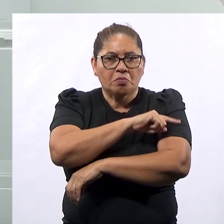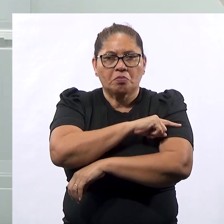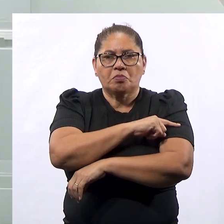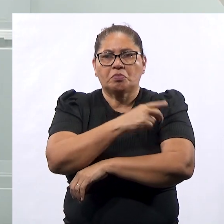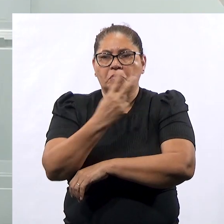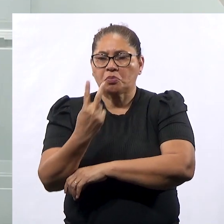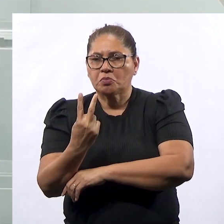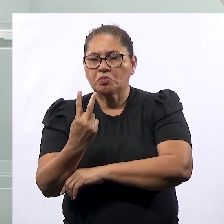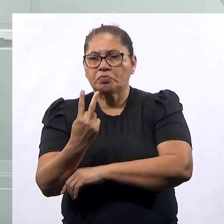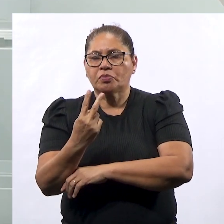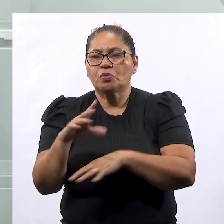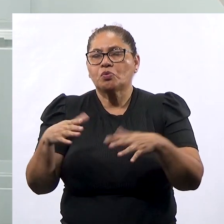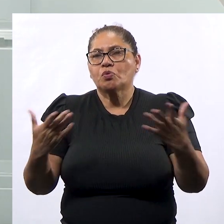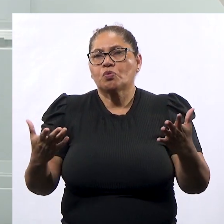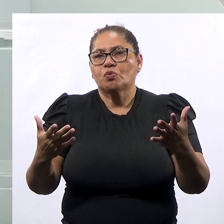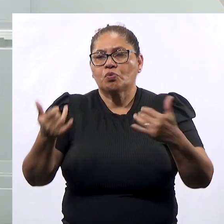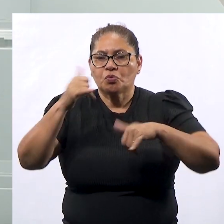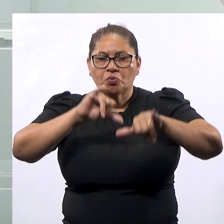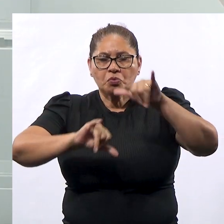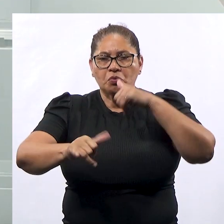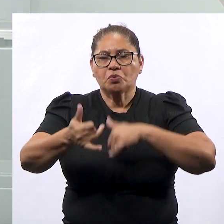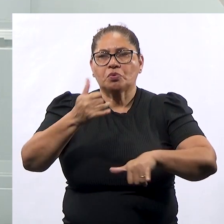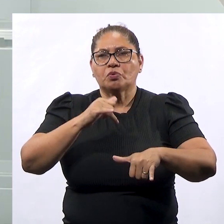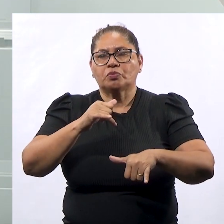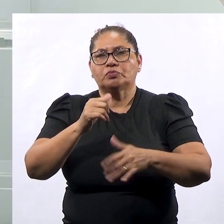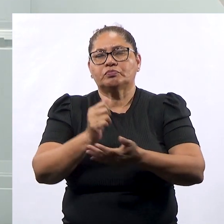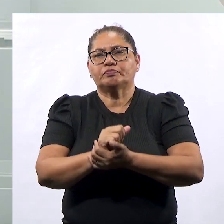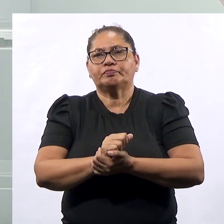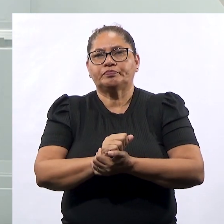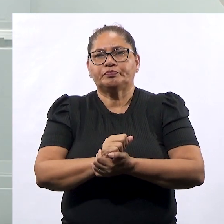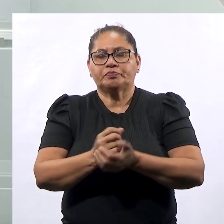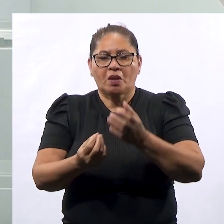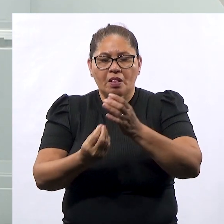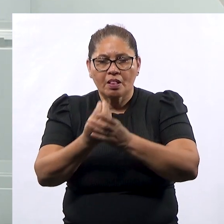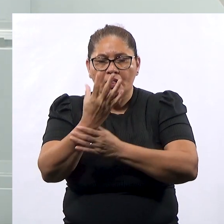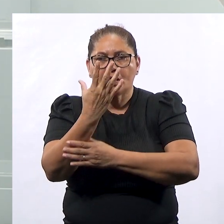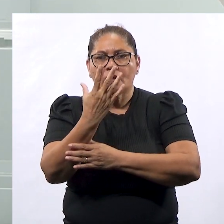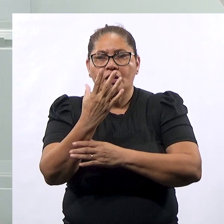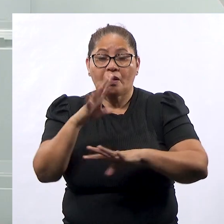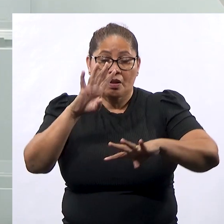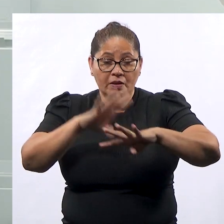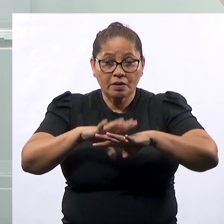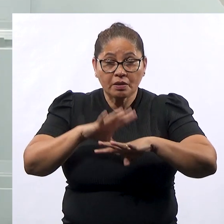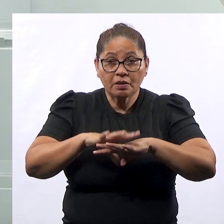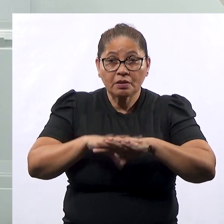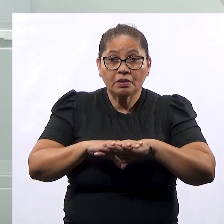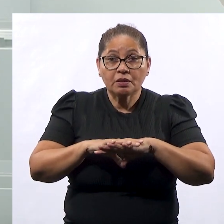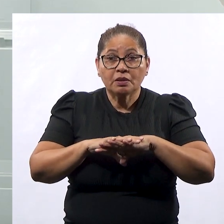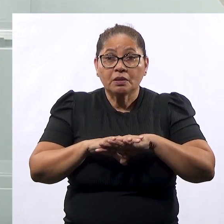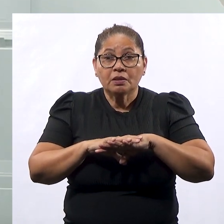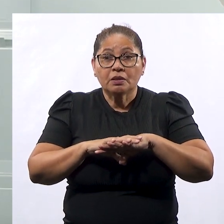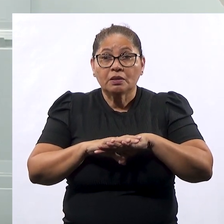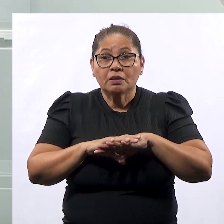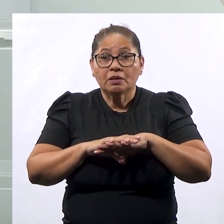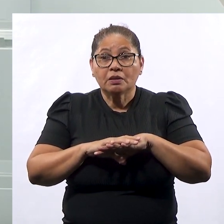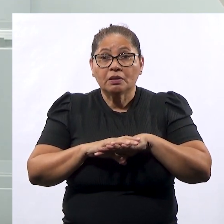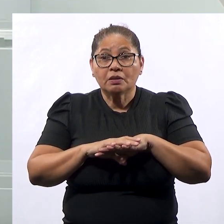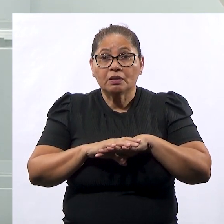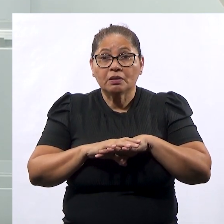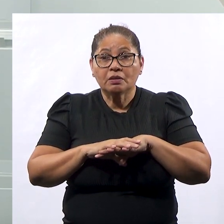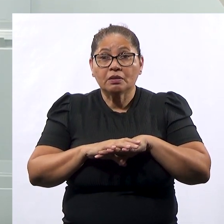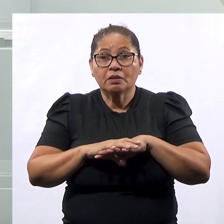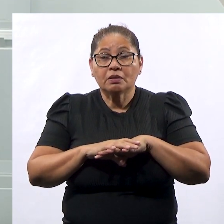fundamental 2 e ver quais são as propriedades químicas do alecrim. Então, assim, pode ir lá para a aula de matemática e ver